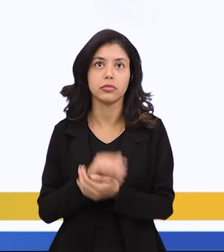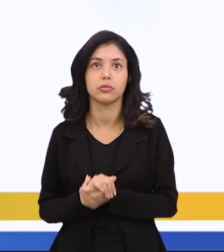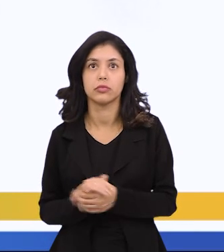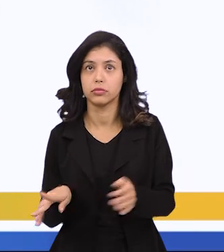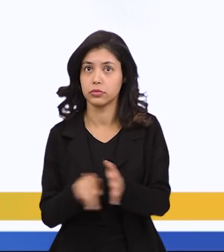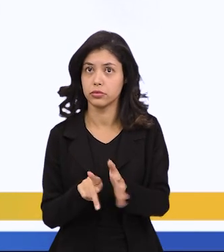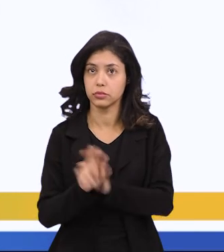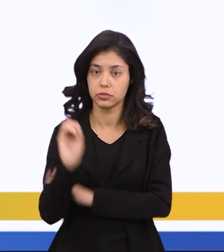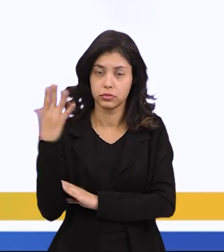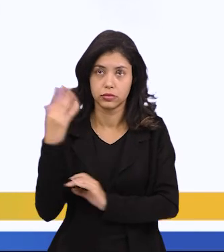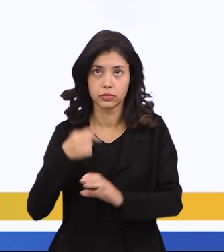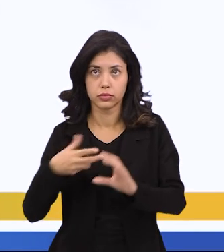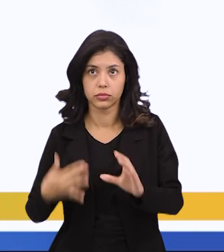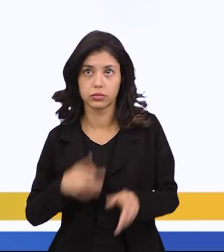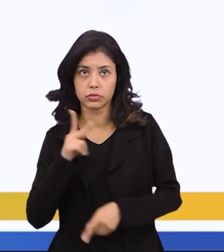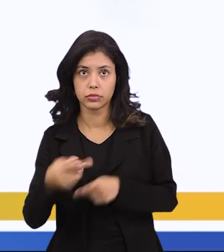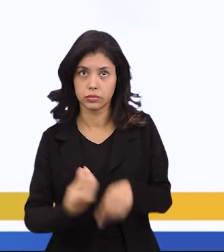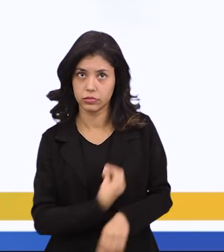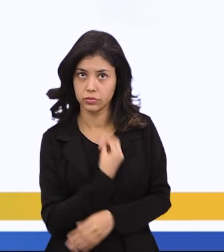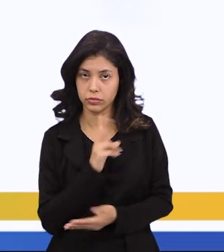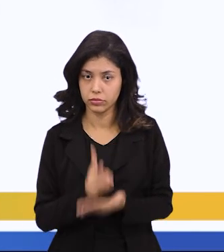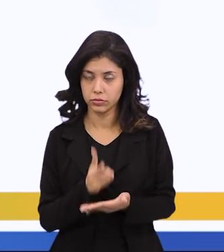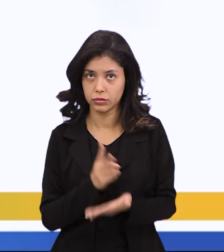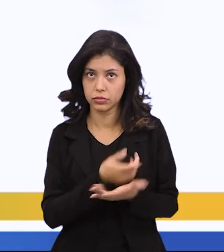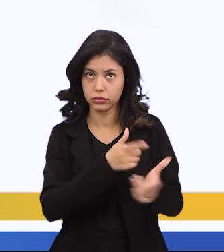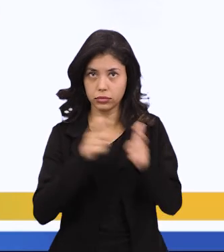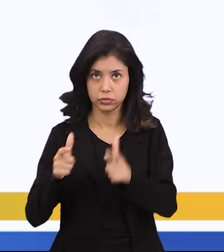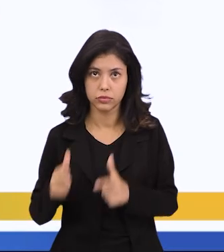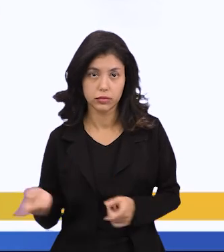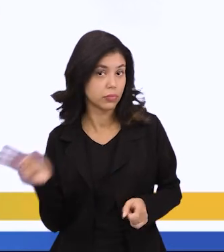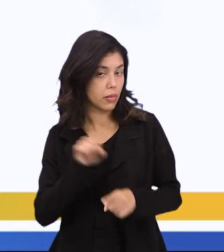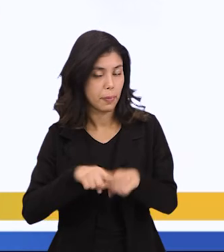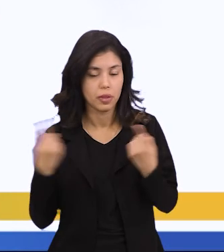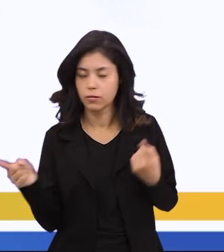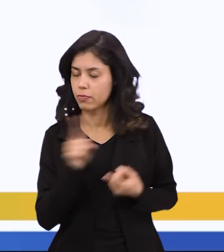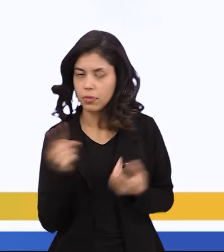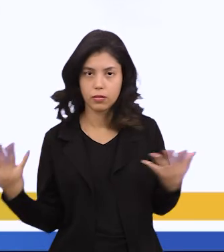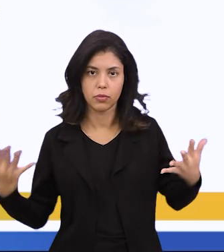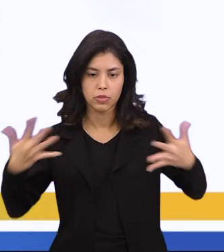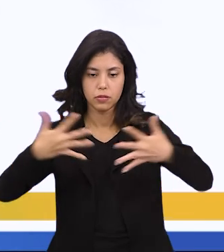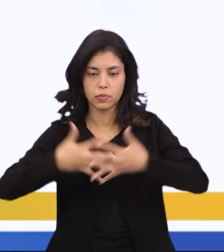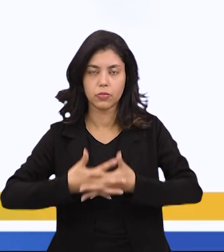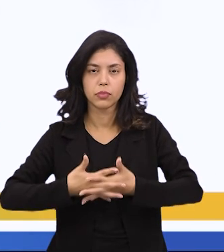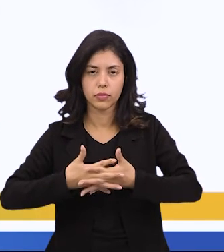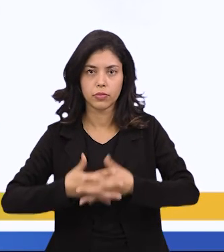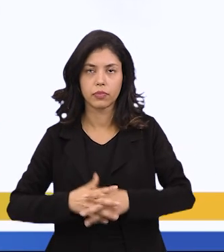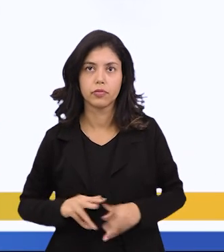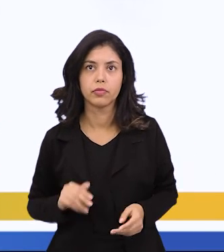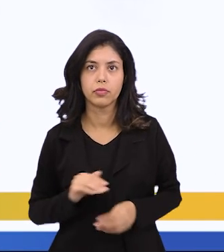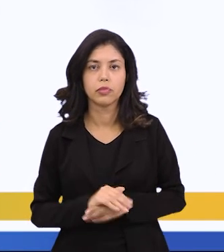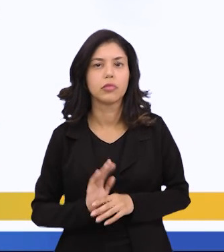que acontece quando populações vivem em uma mesma área, mas não se cruzam.